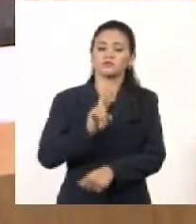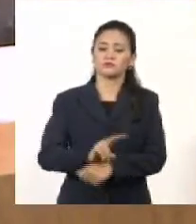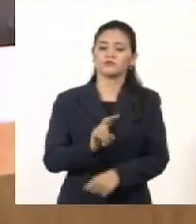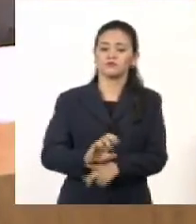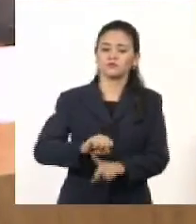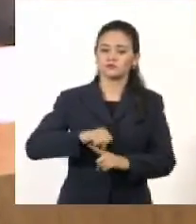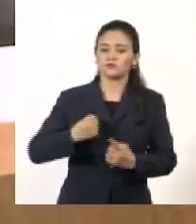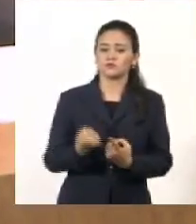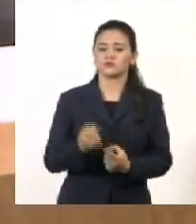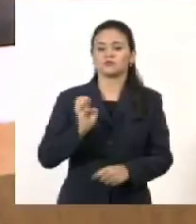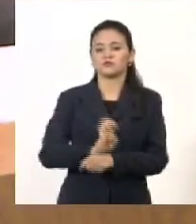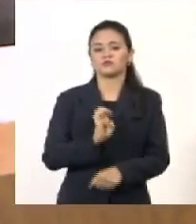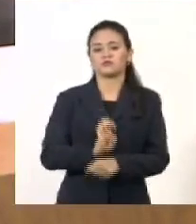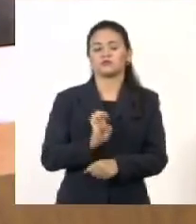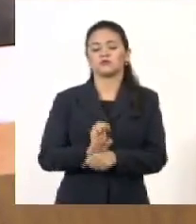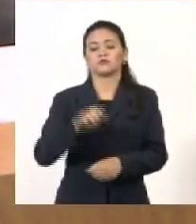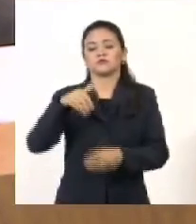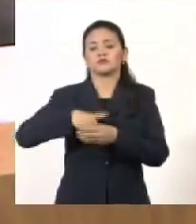deu